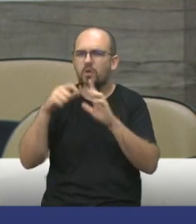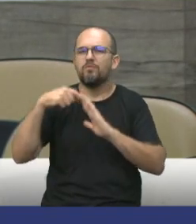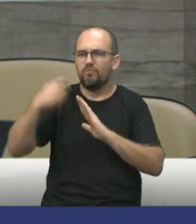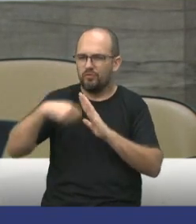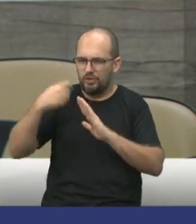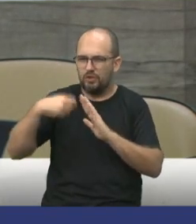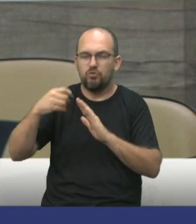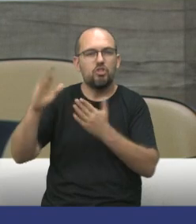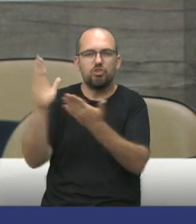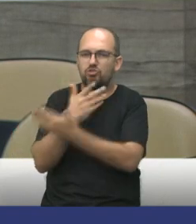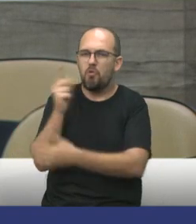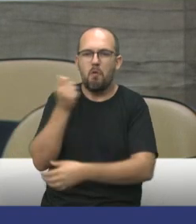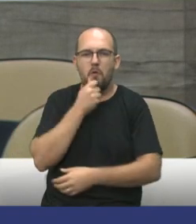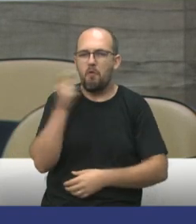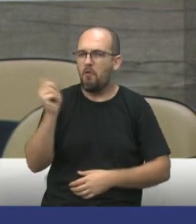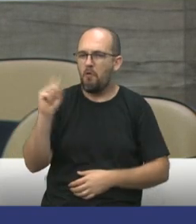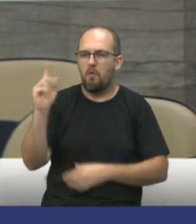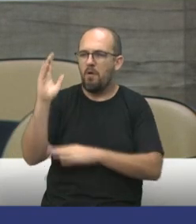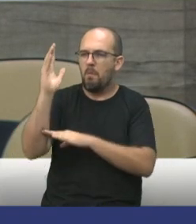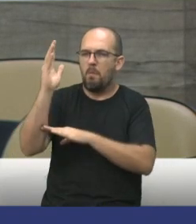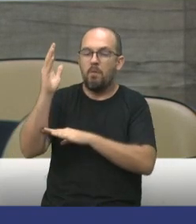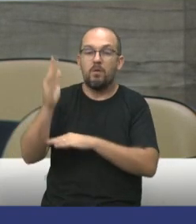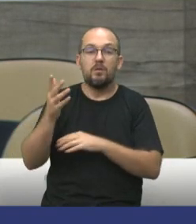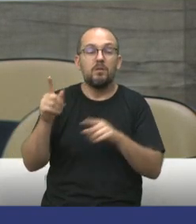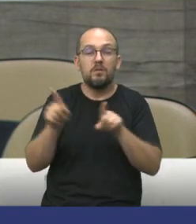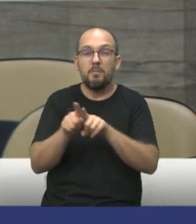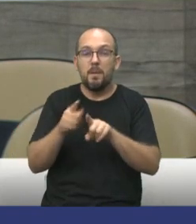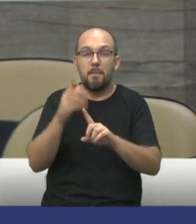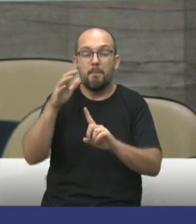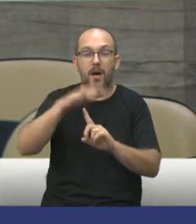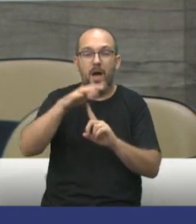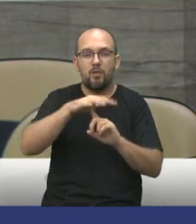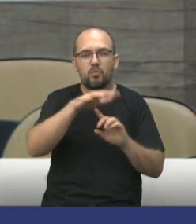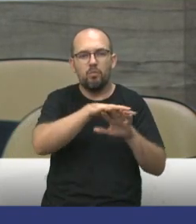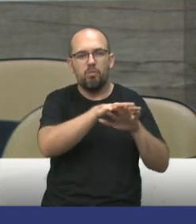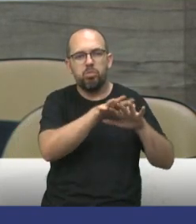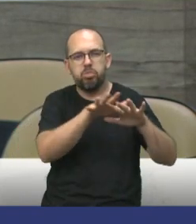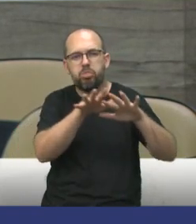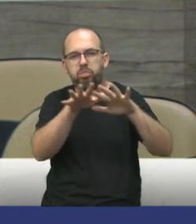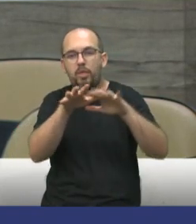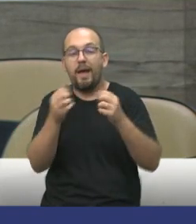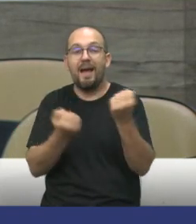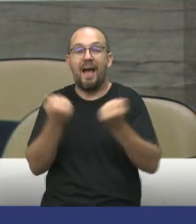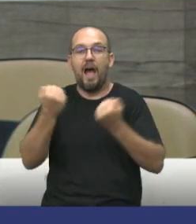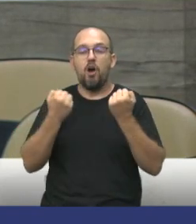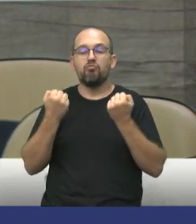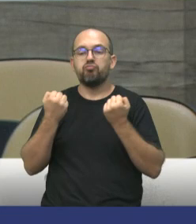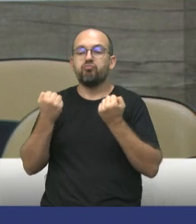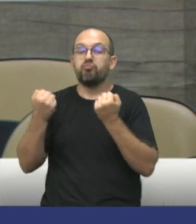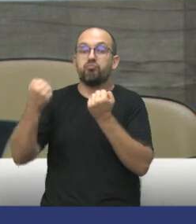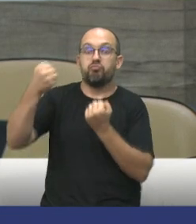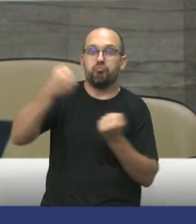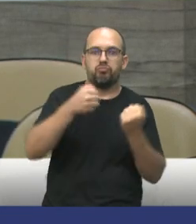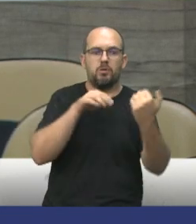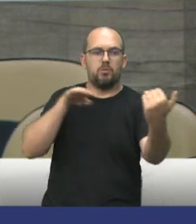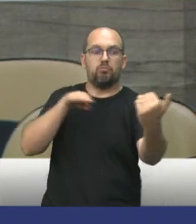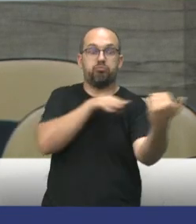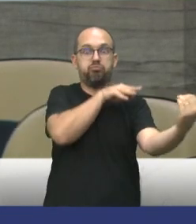vídeos. E o mato está tomando conta da avenida. E os carros estão desviando do mato, dando de encontro com